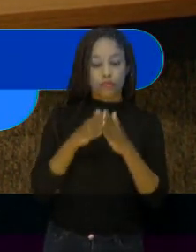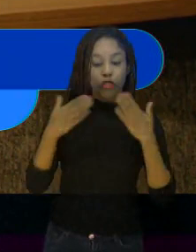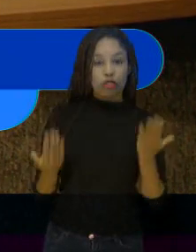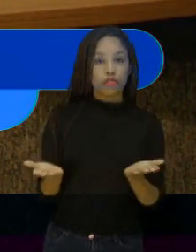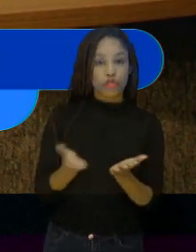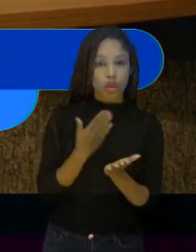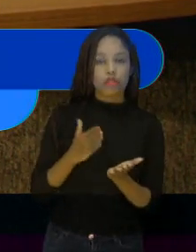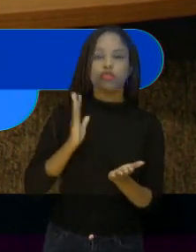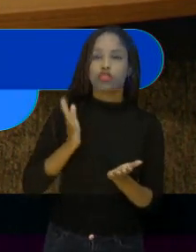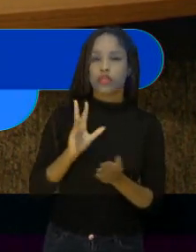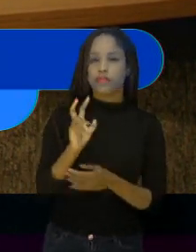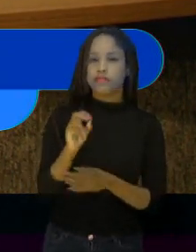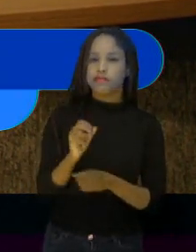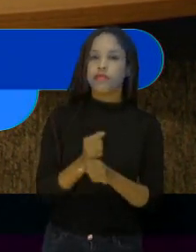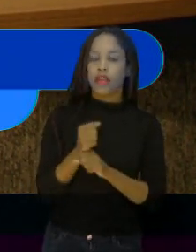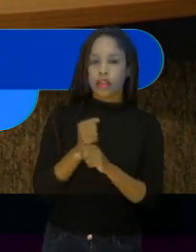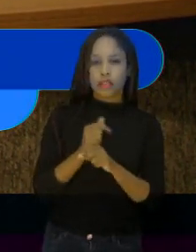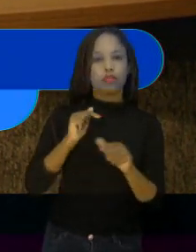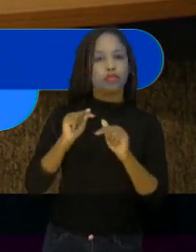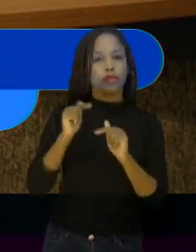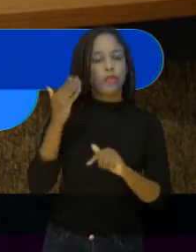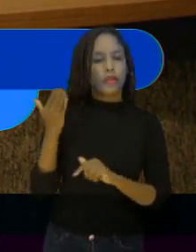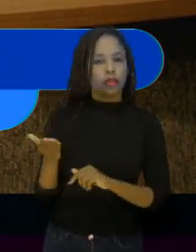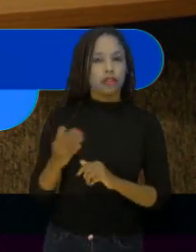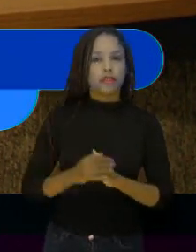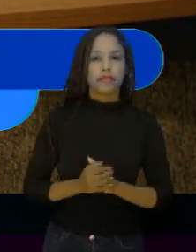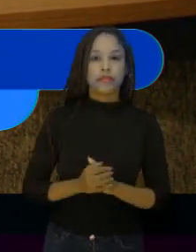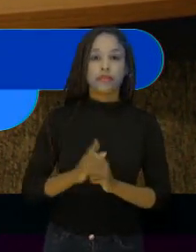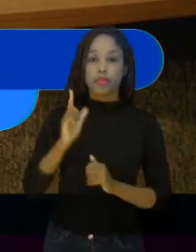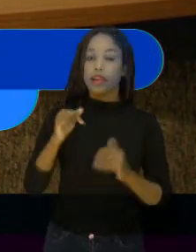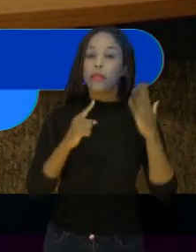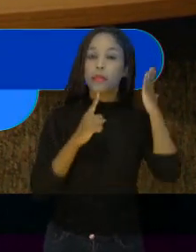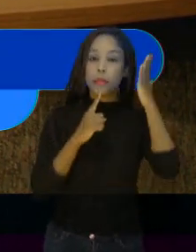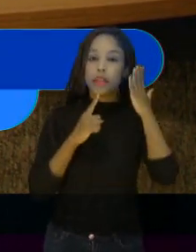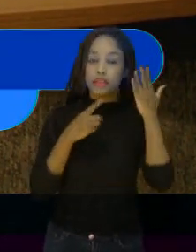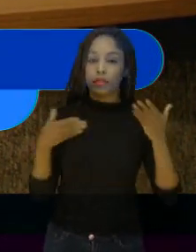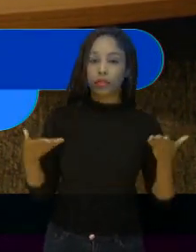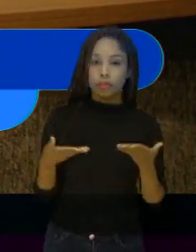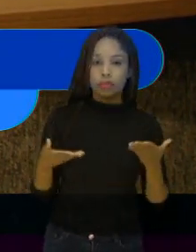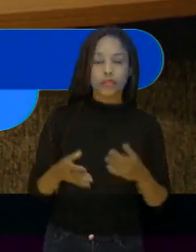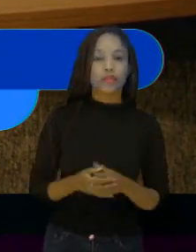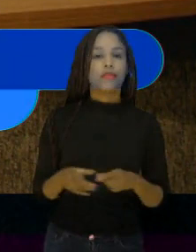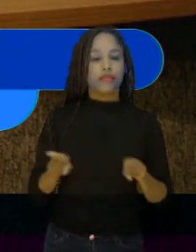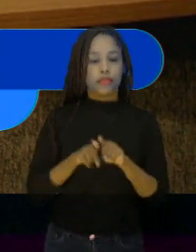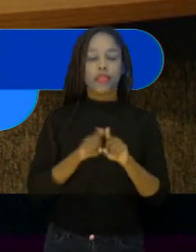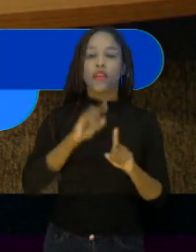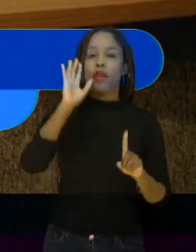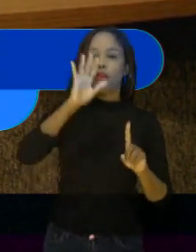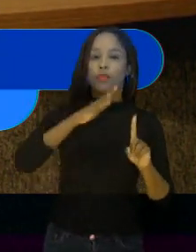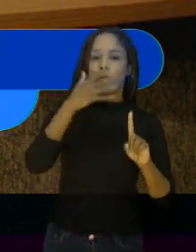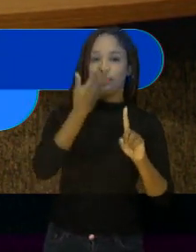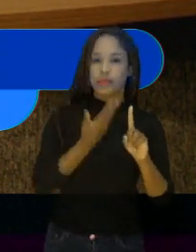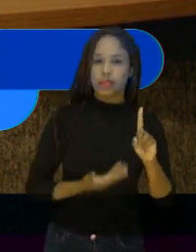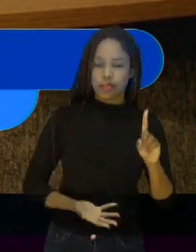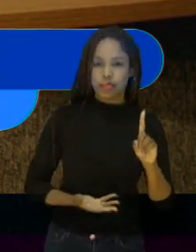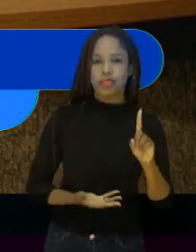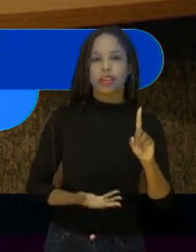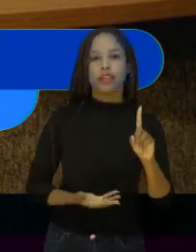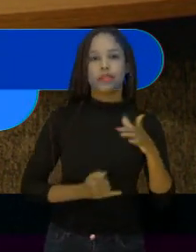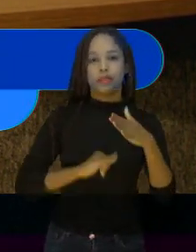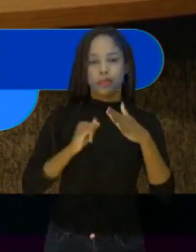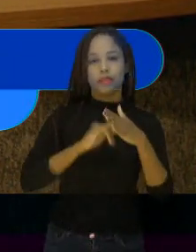anos, ser o nosso palestrante, bem como homenageado na sessão do Instituto